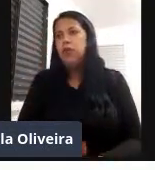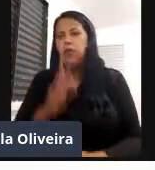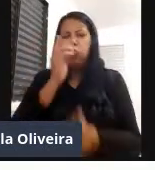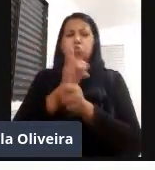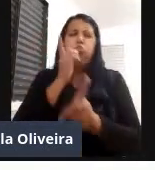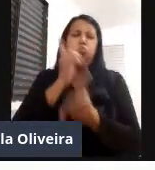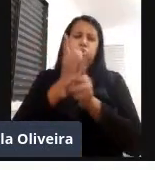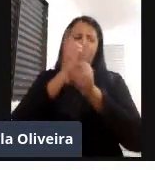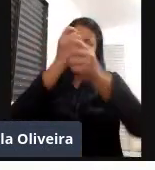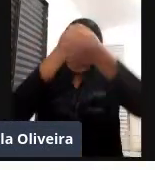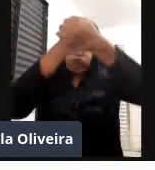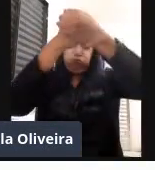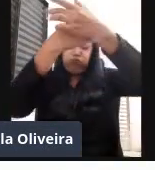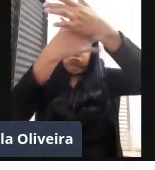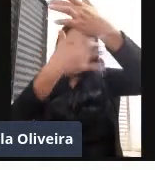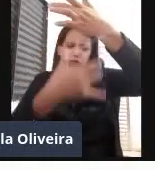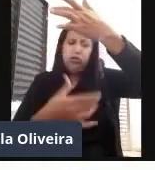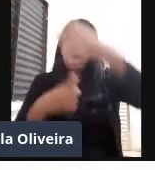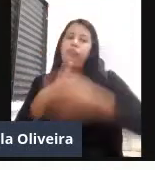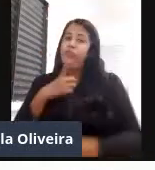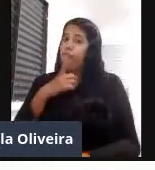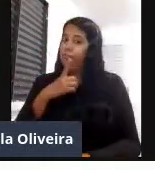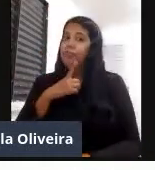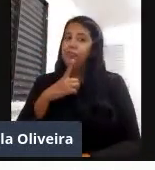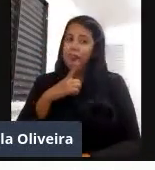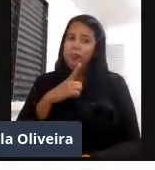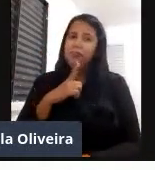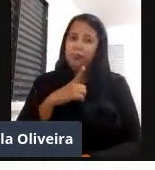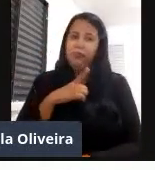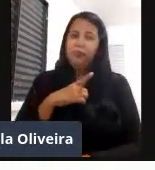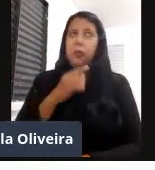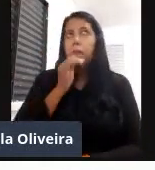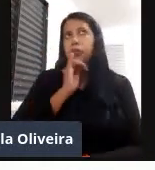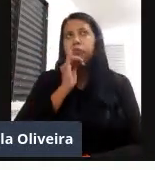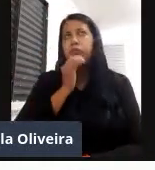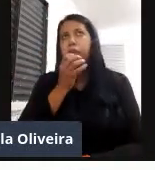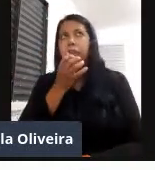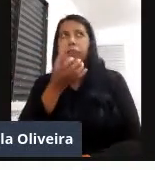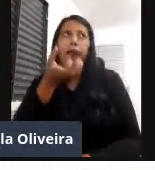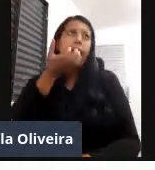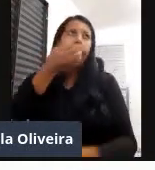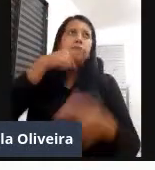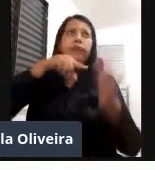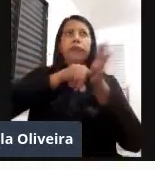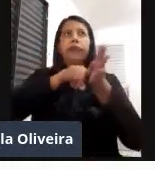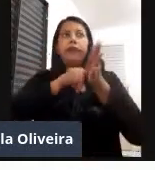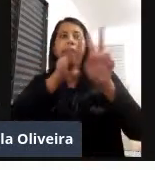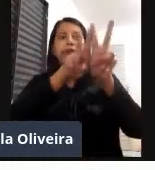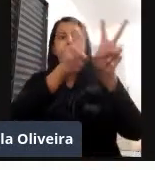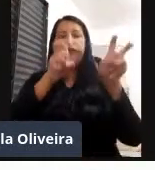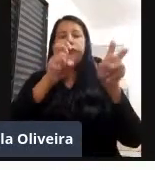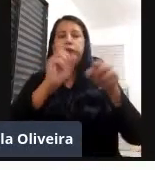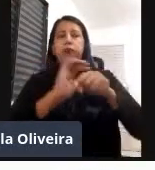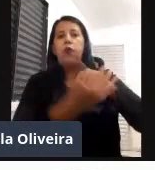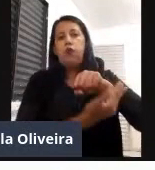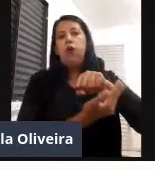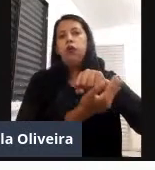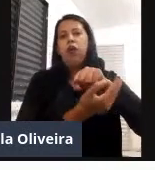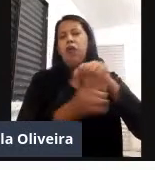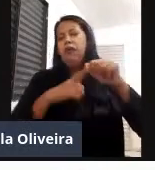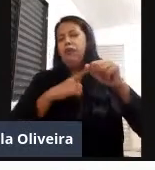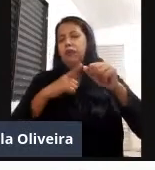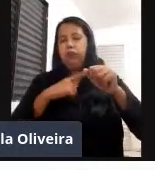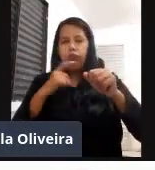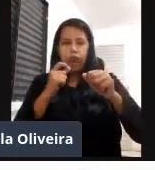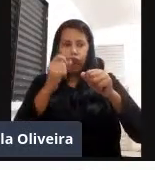muita coisa. Vou pesquisar rapidinho aqui sobre coronavírus, então vai trazer muitas outras coisas. Então, como tem